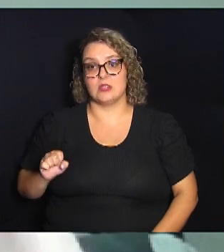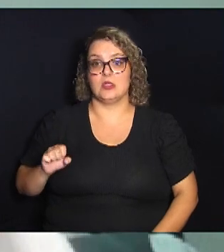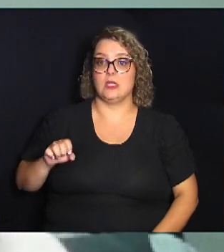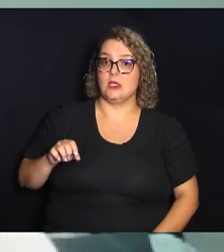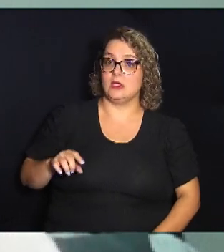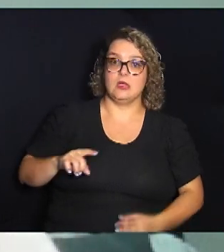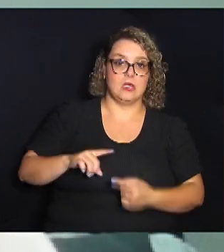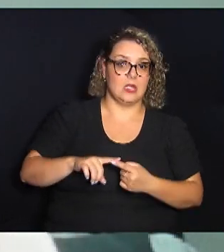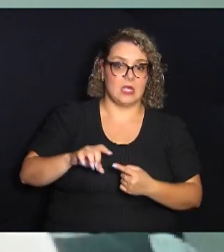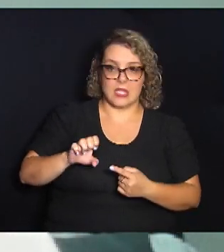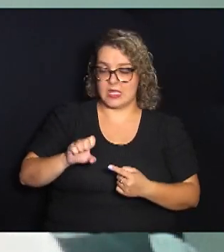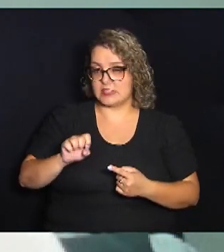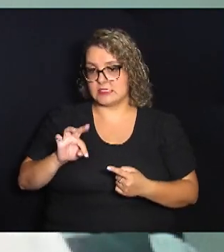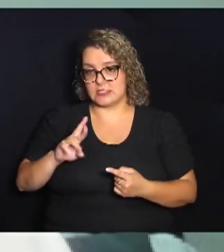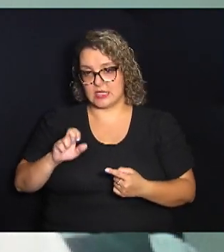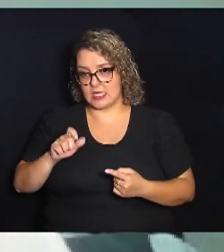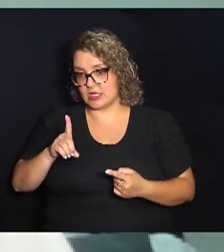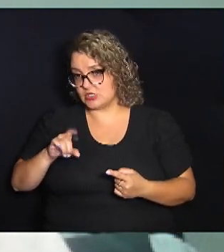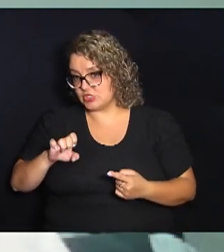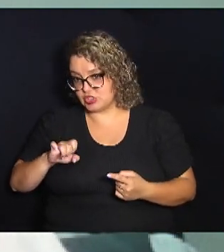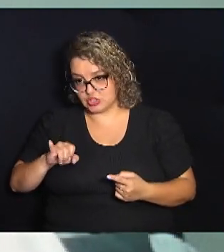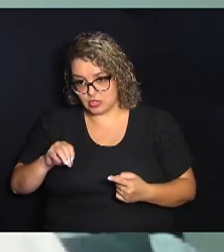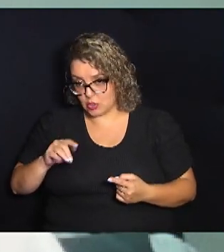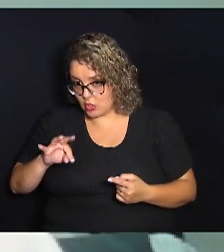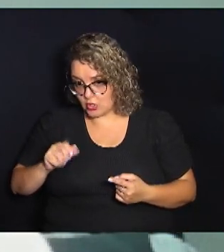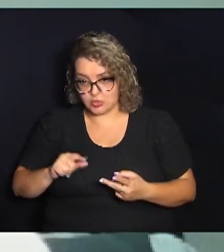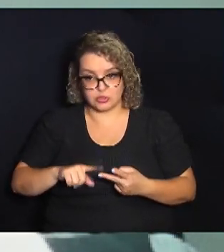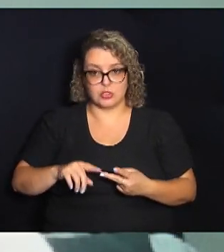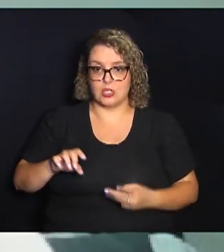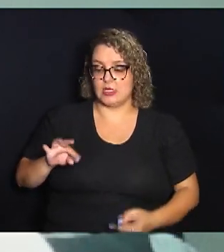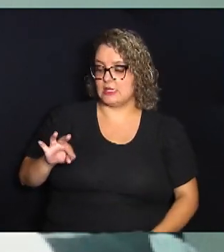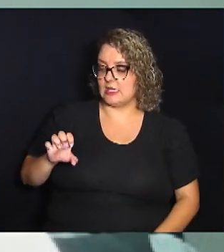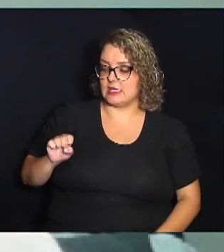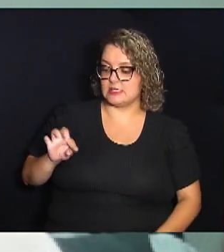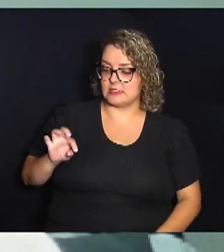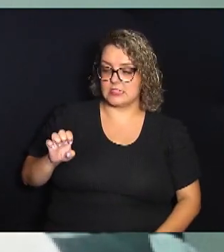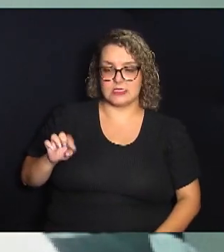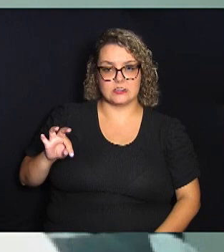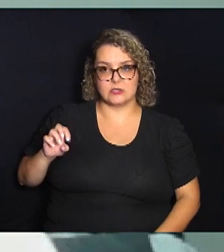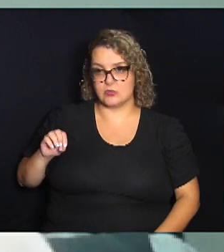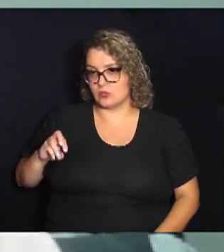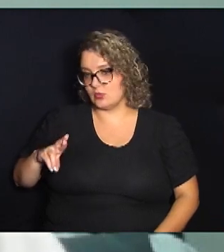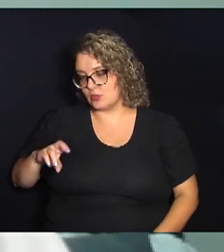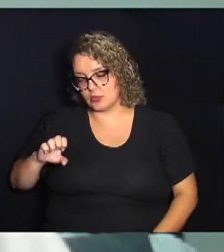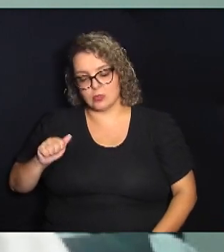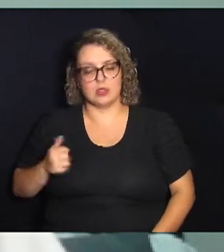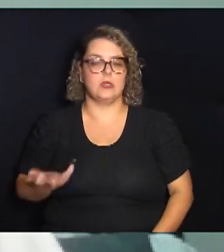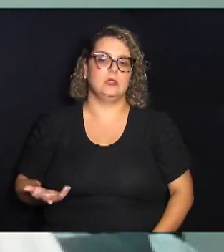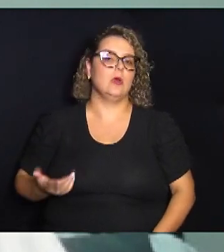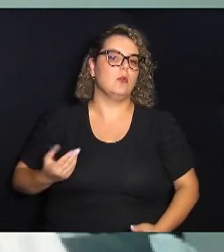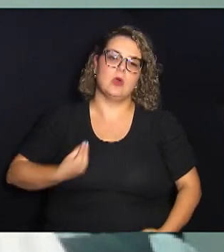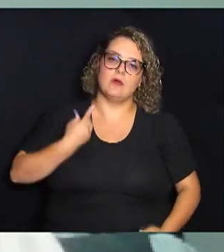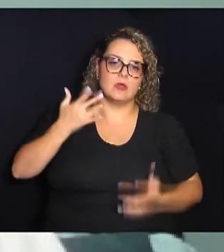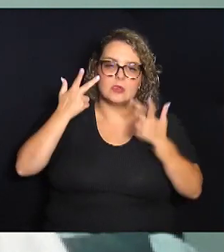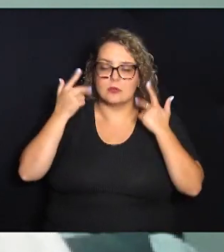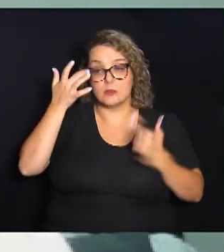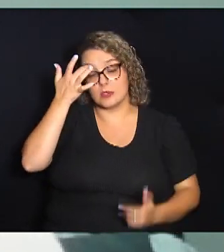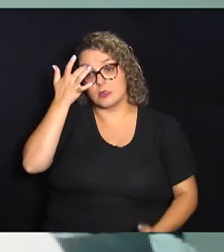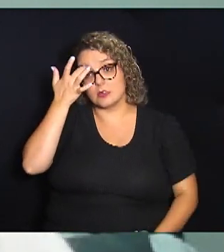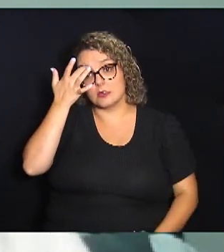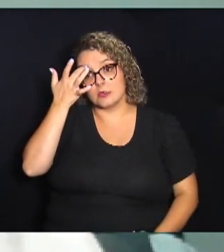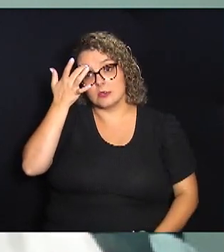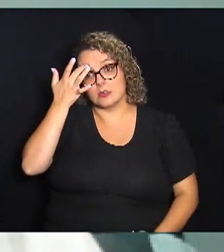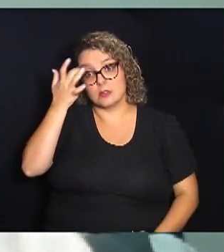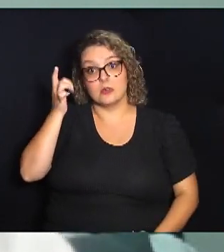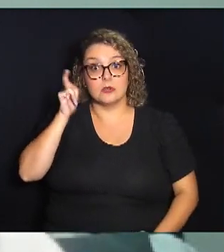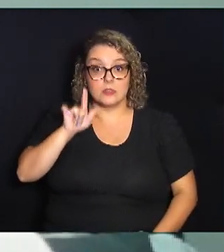testosterona, e ela vive uma vida totalmente normal. Normal. Logicamente que ela não vai conseguir filhos